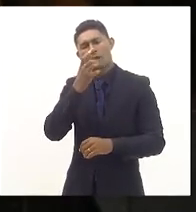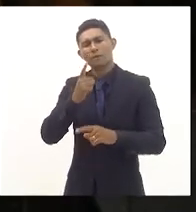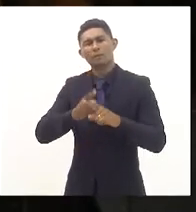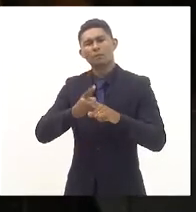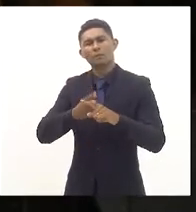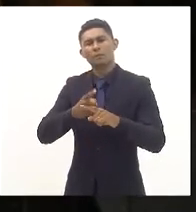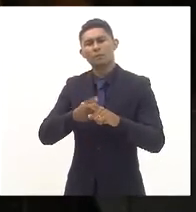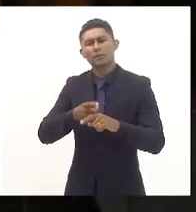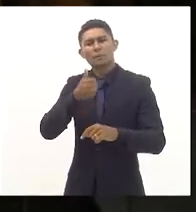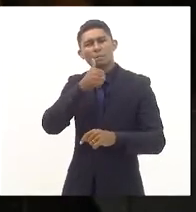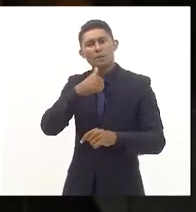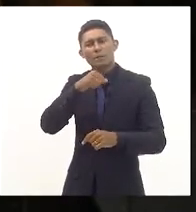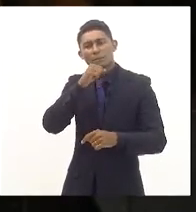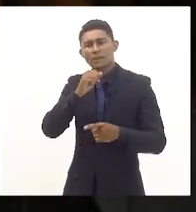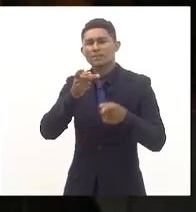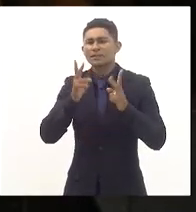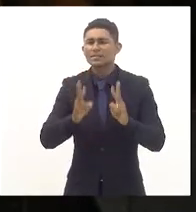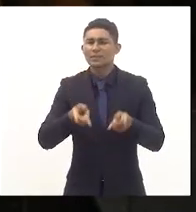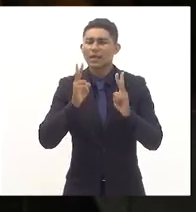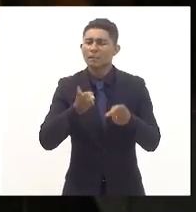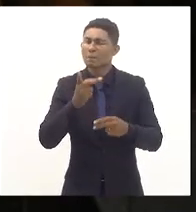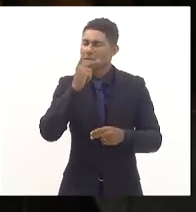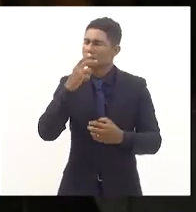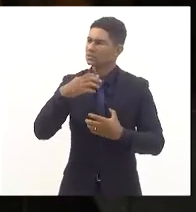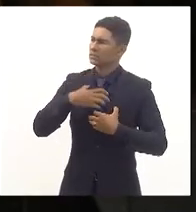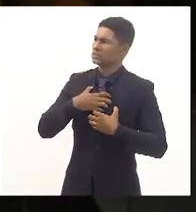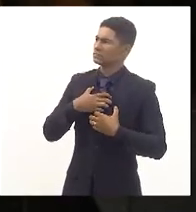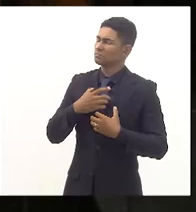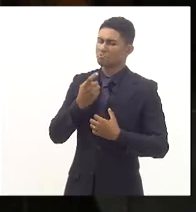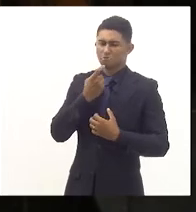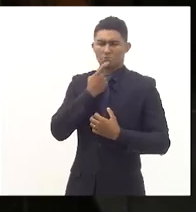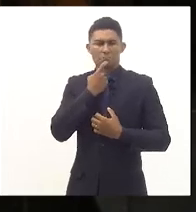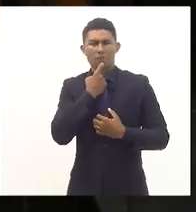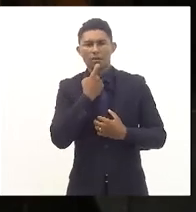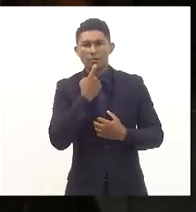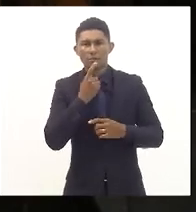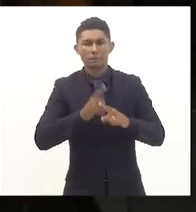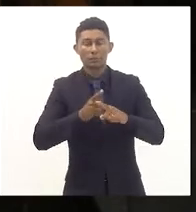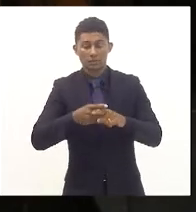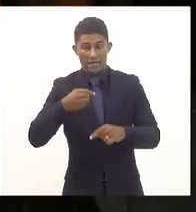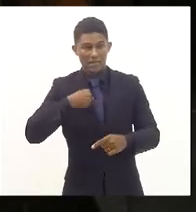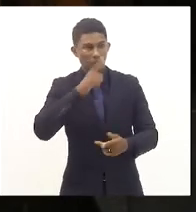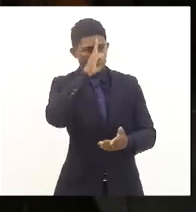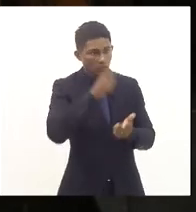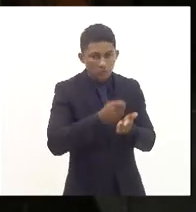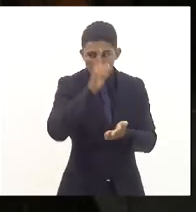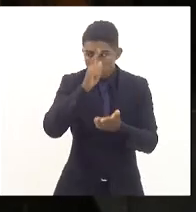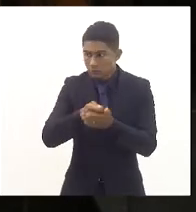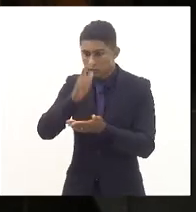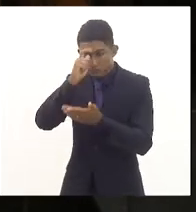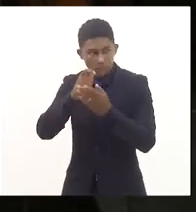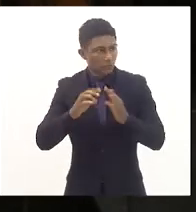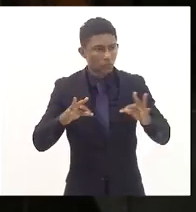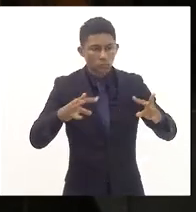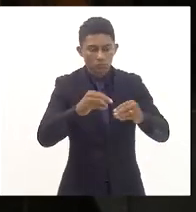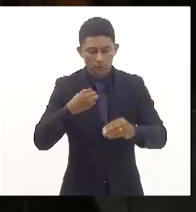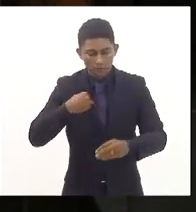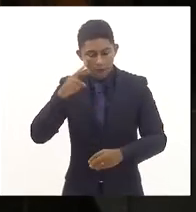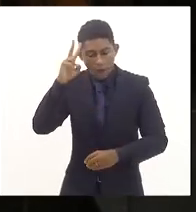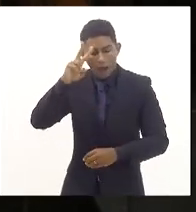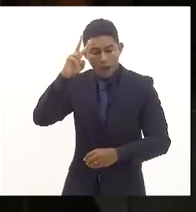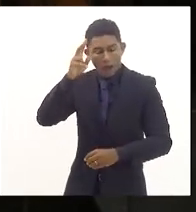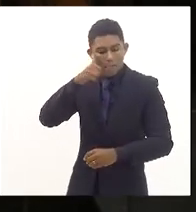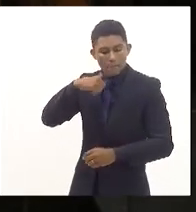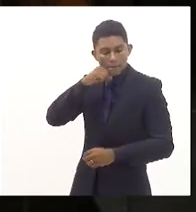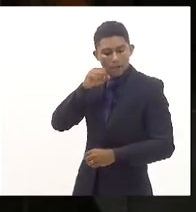como ela está em todos os meus atos de gestos qualquer tipo de decisão que eu tenha eu lembro dela e a